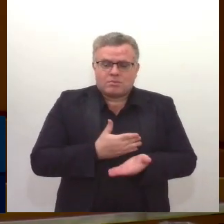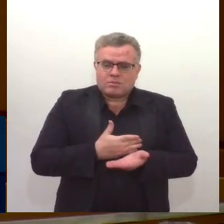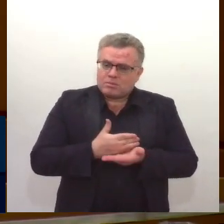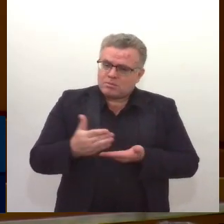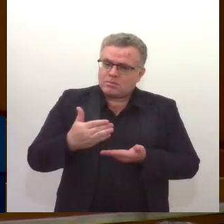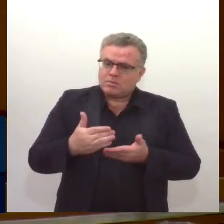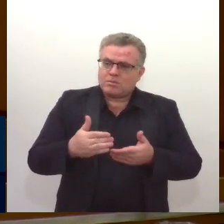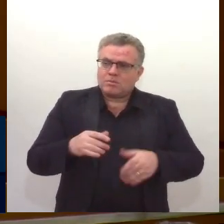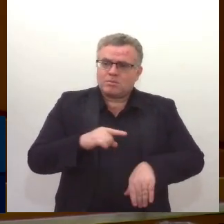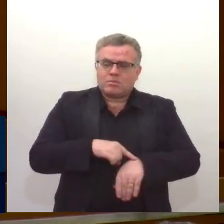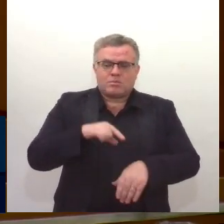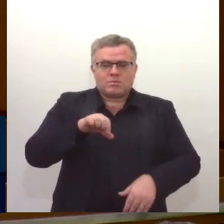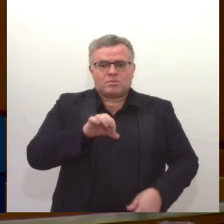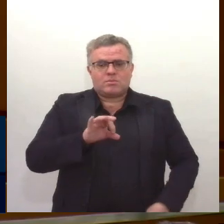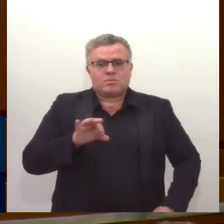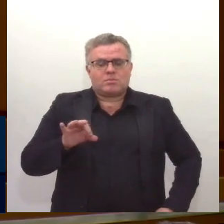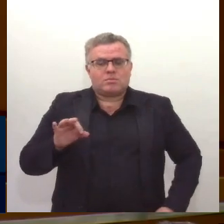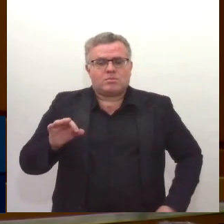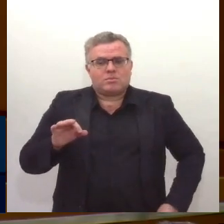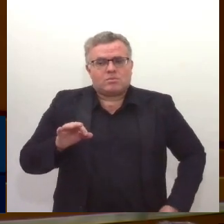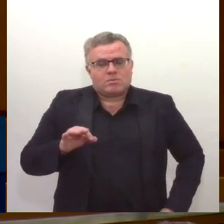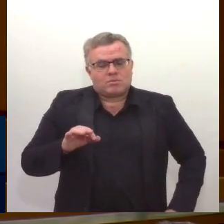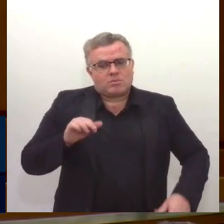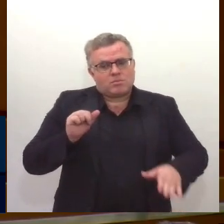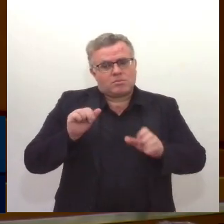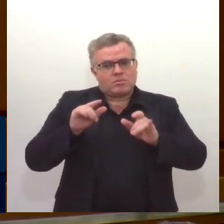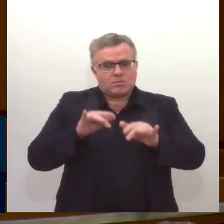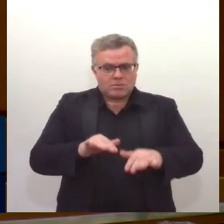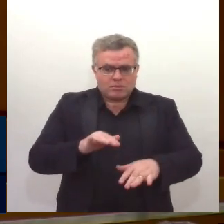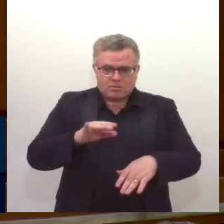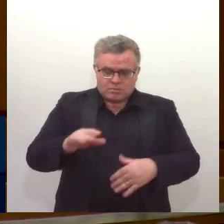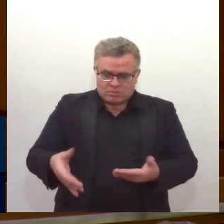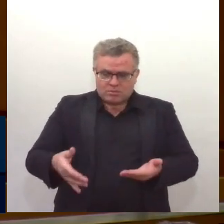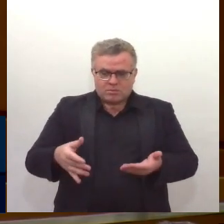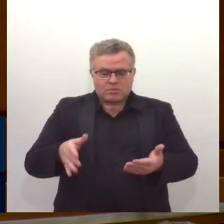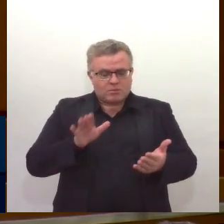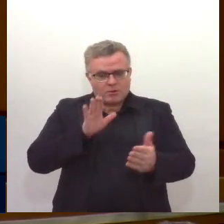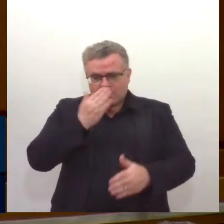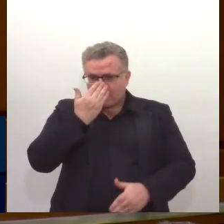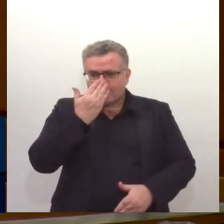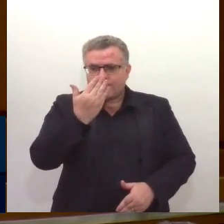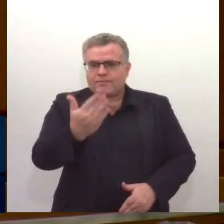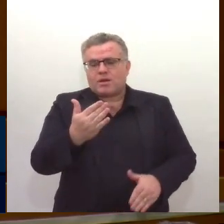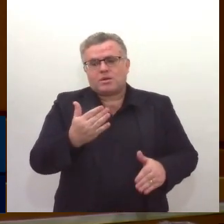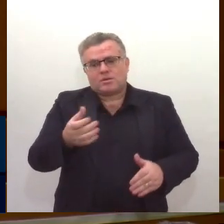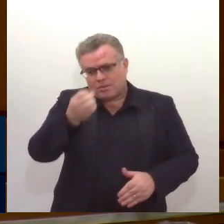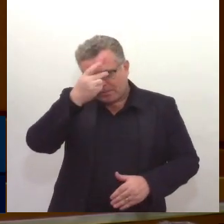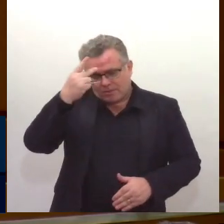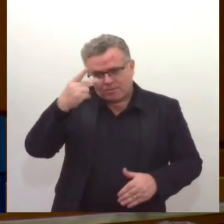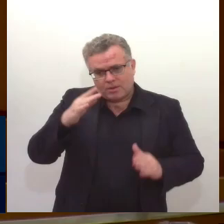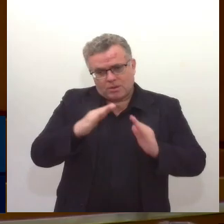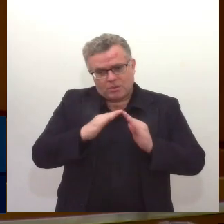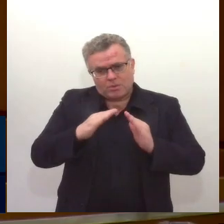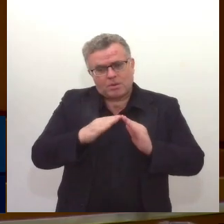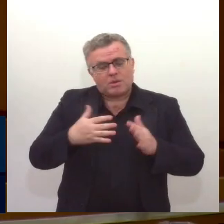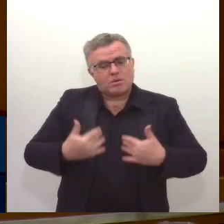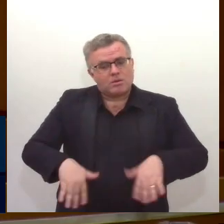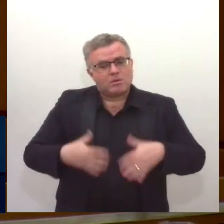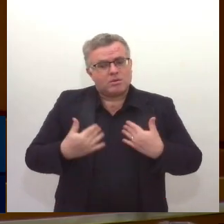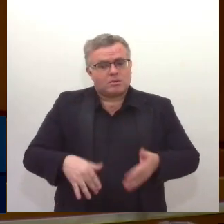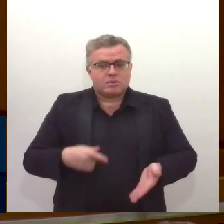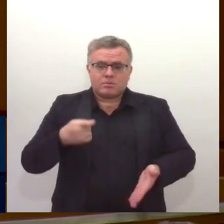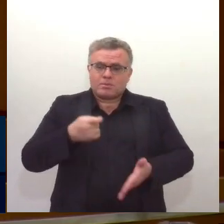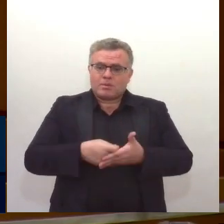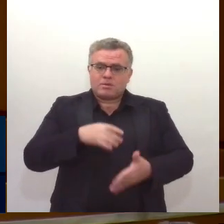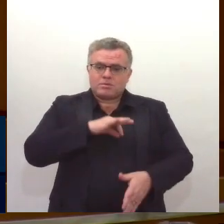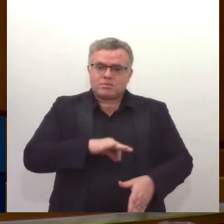prefeitura da cidade. E essa decisão também foi motivada pelo não pagamento do